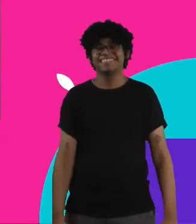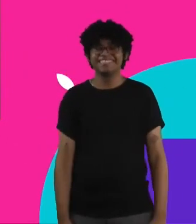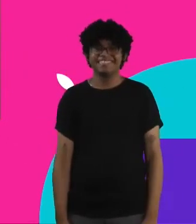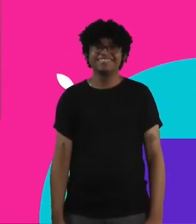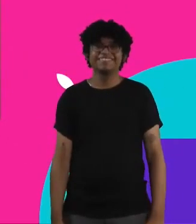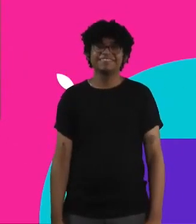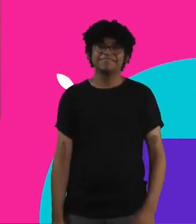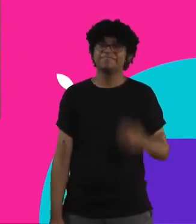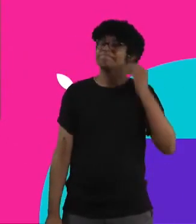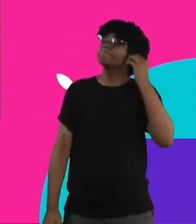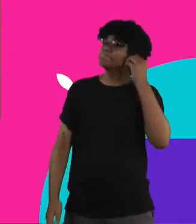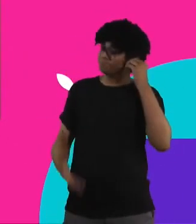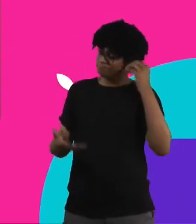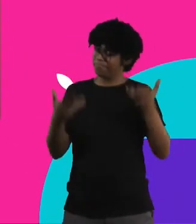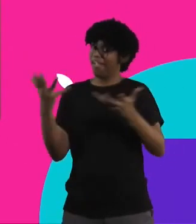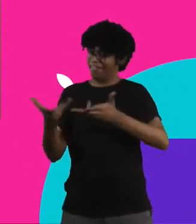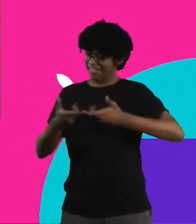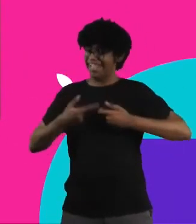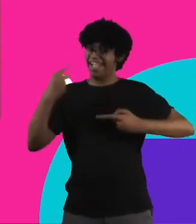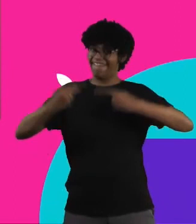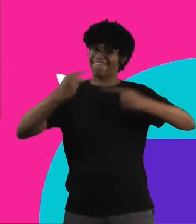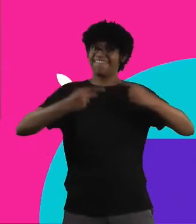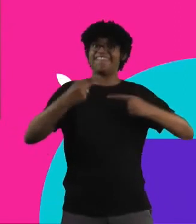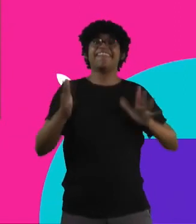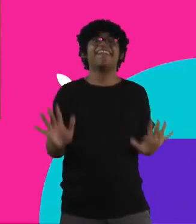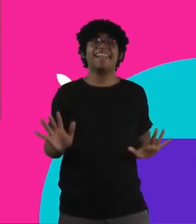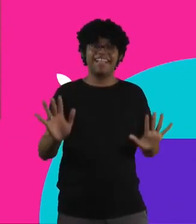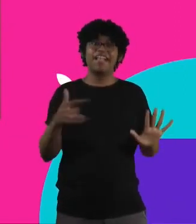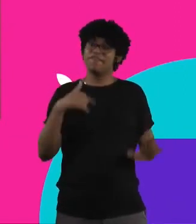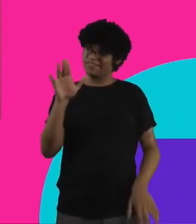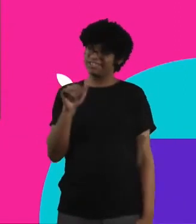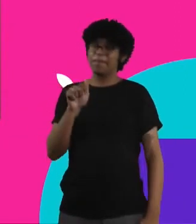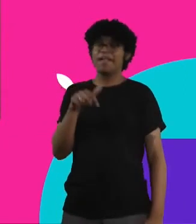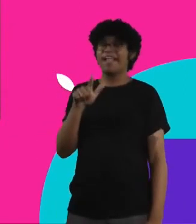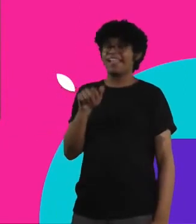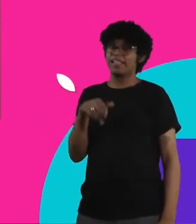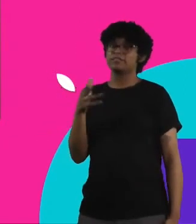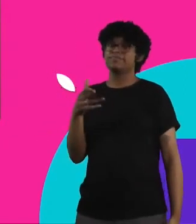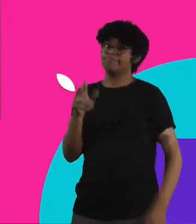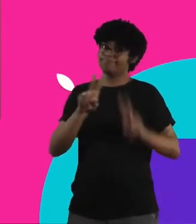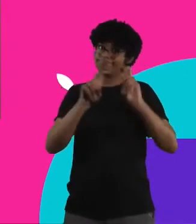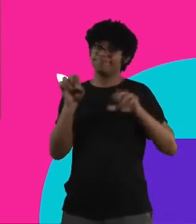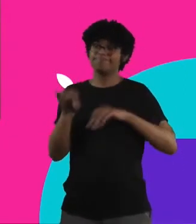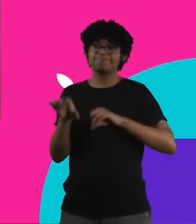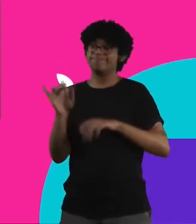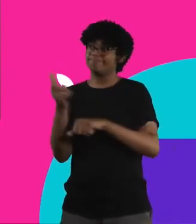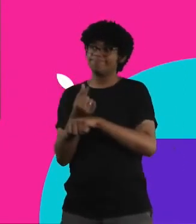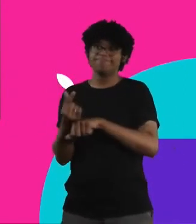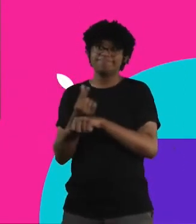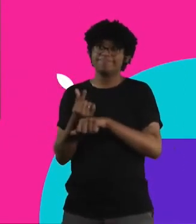Olha que riqueza de discussão, Alan. Eu tinha que chamar mesmo aí para você opinar. Indústria e educação financeira.